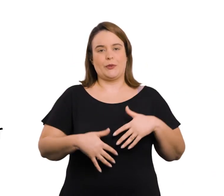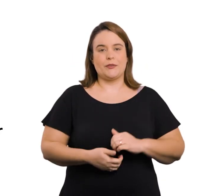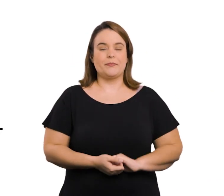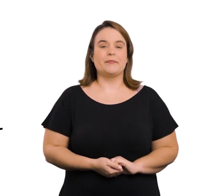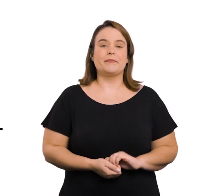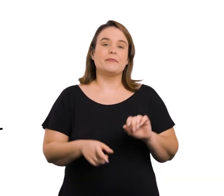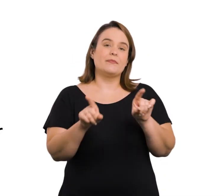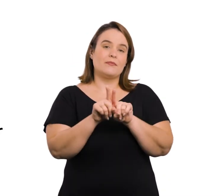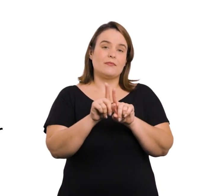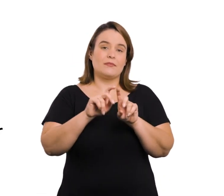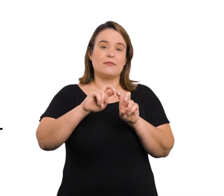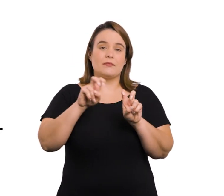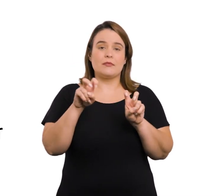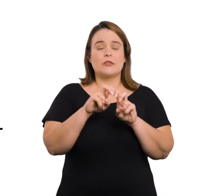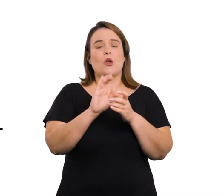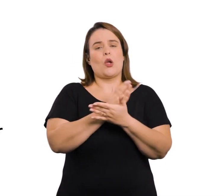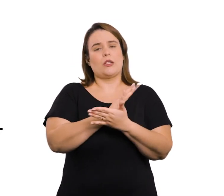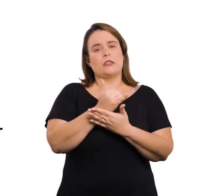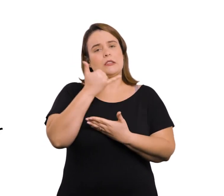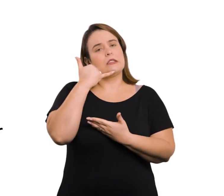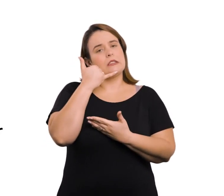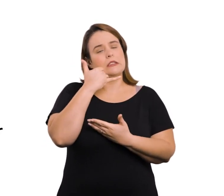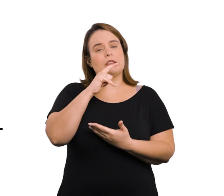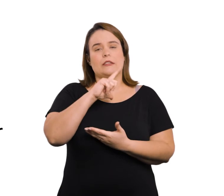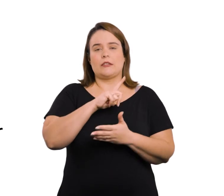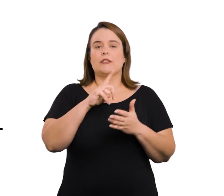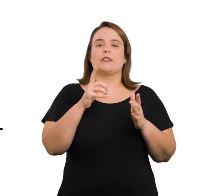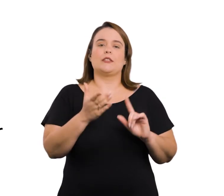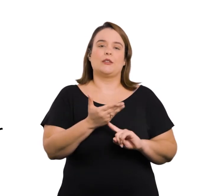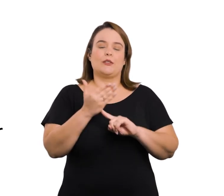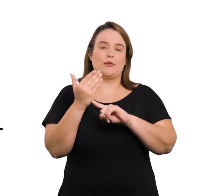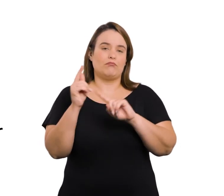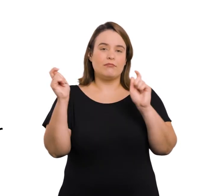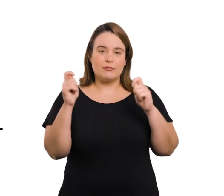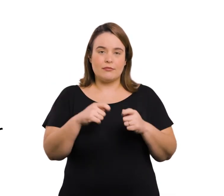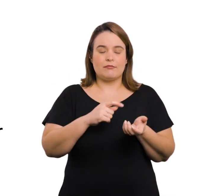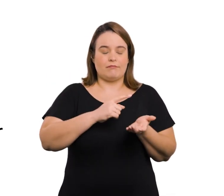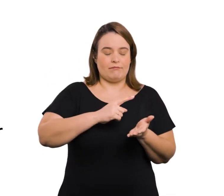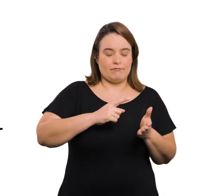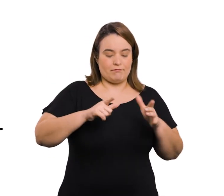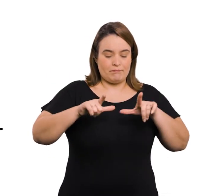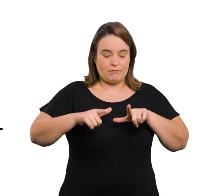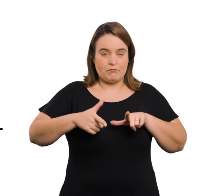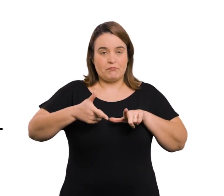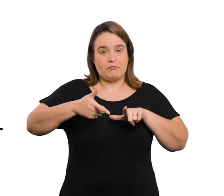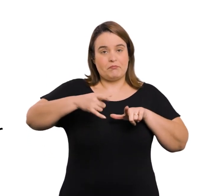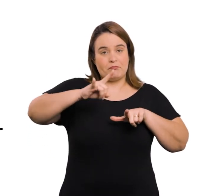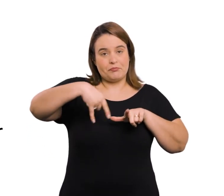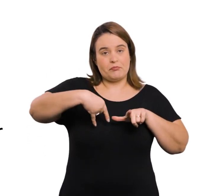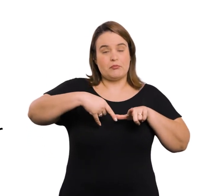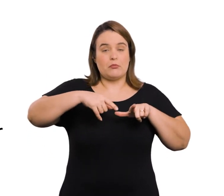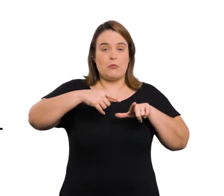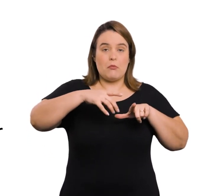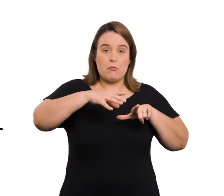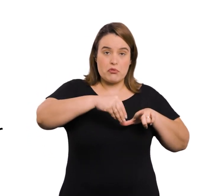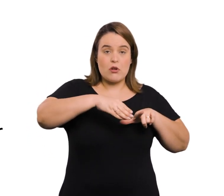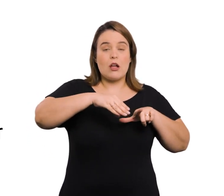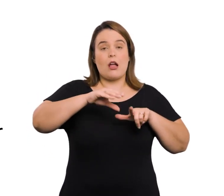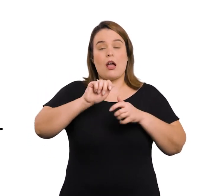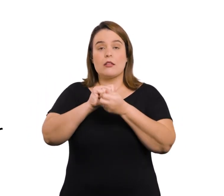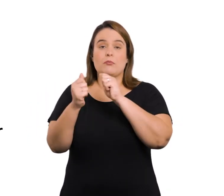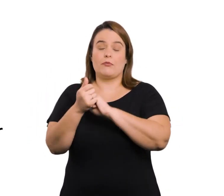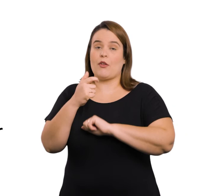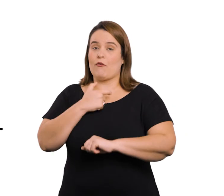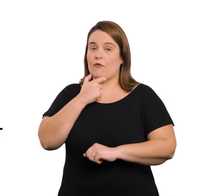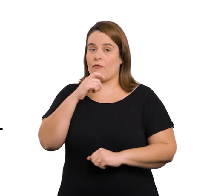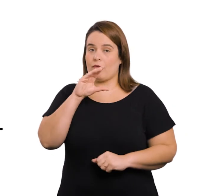com elevados níveis de acessibilidade. Também alguns aplicativos de celulares possuem esta tecnologia, que permite